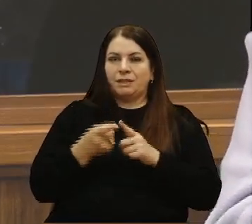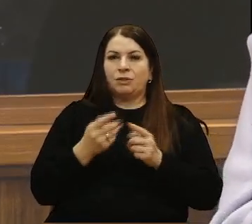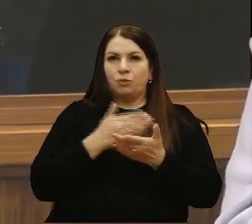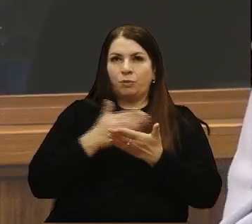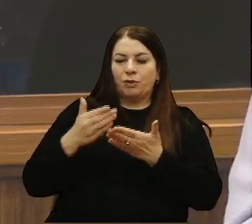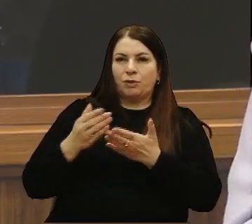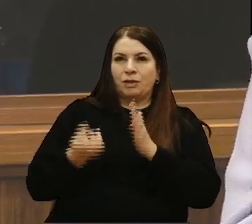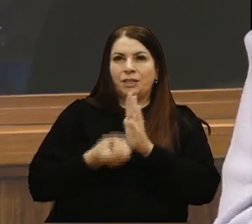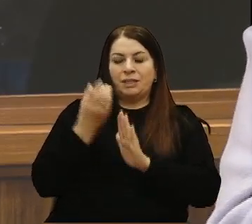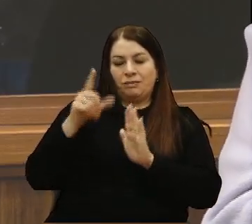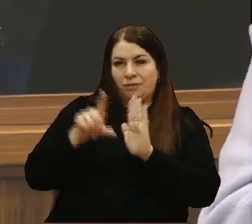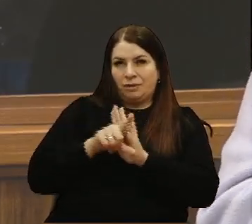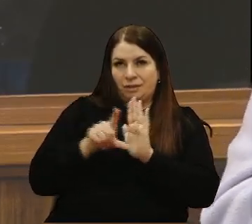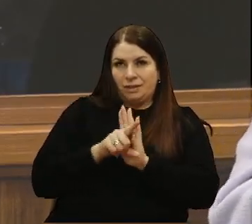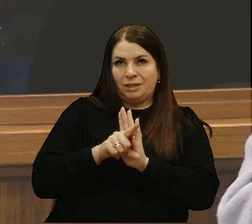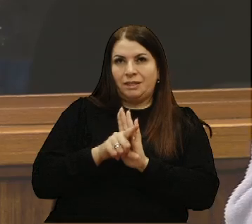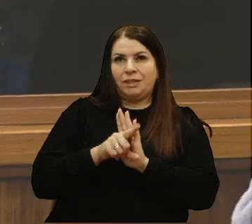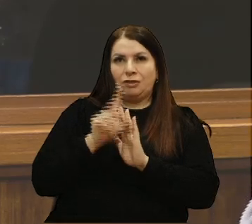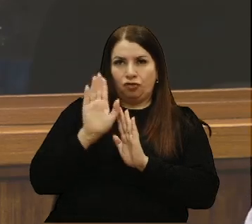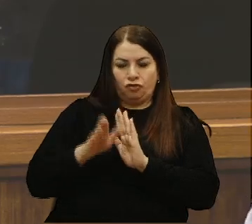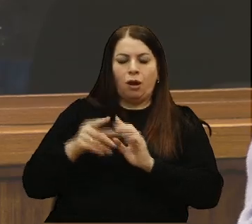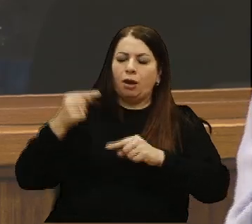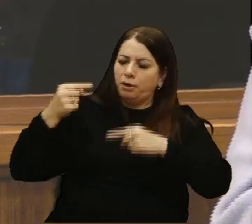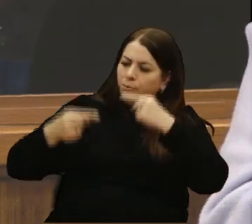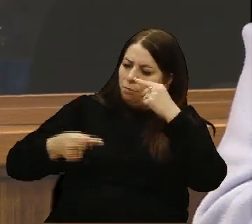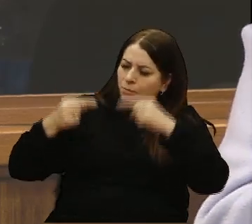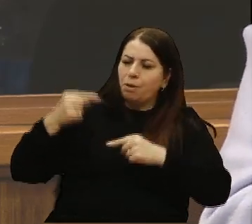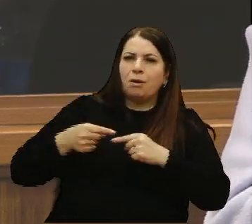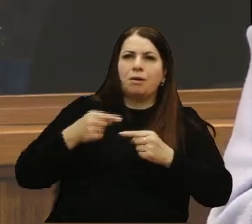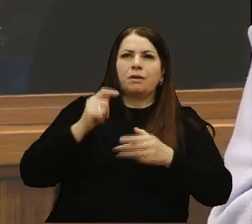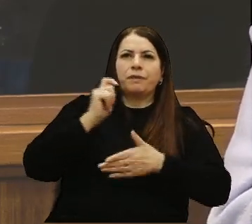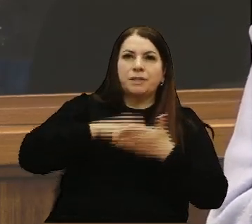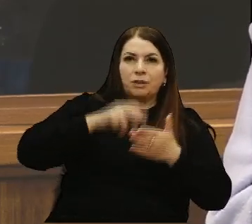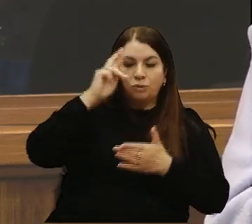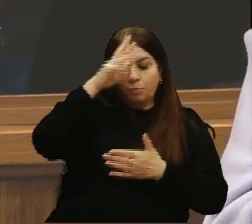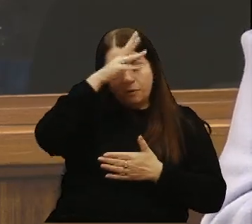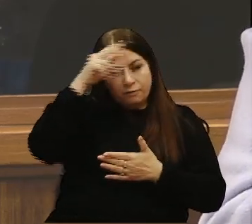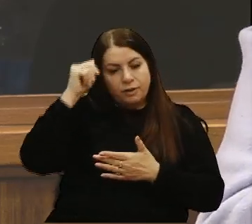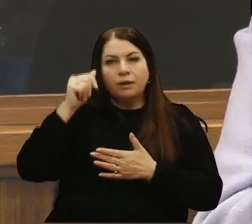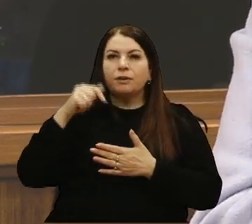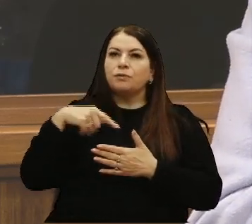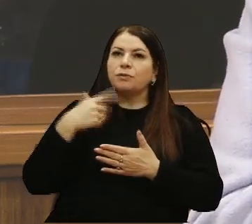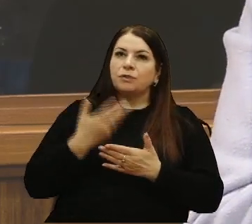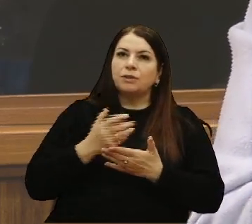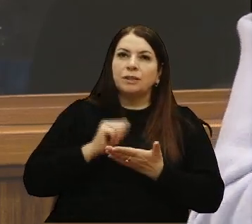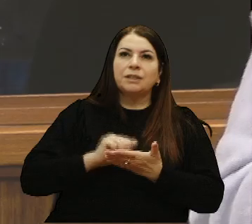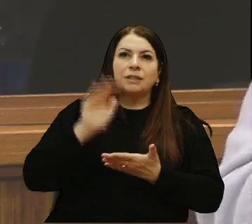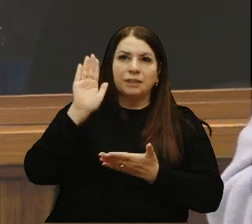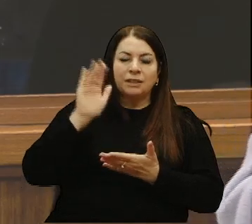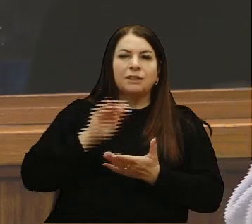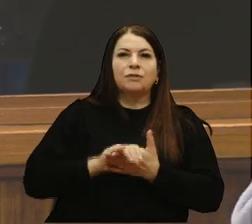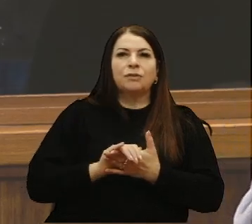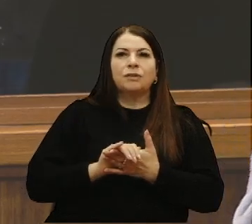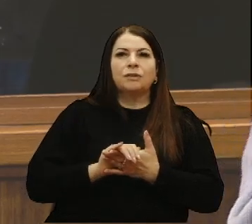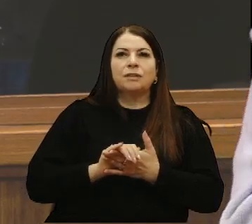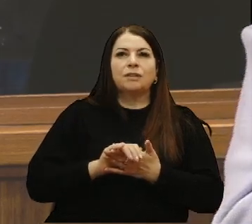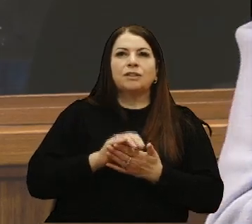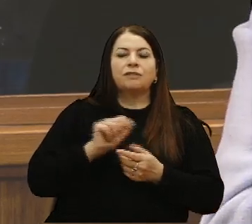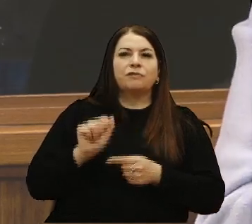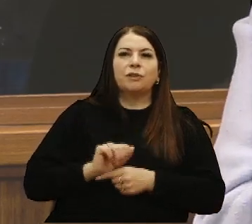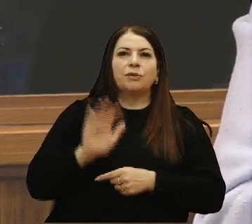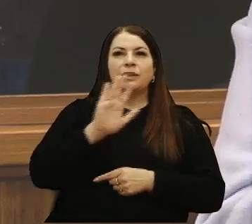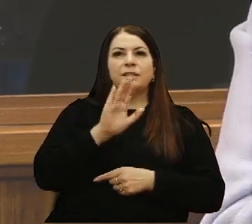da criação dessa lei. Já foi em debate, foi na sanção do prefeito. Então, a gente valoriza o exercício